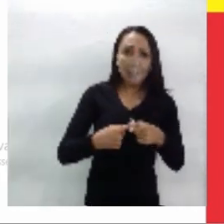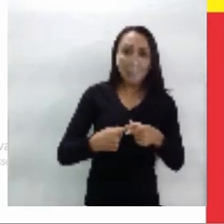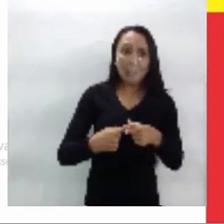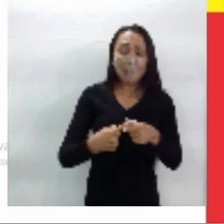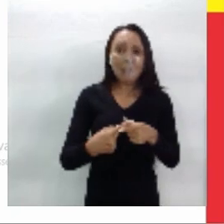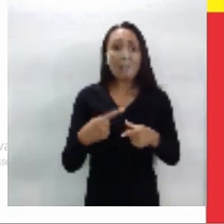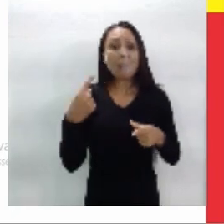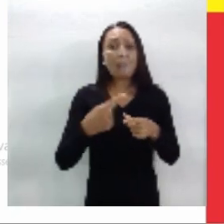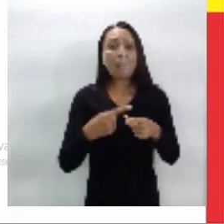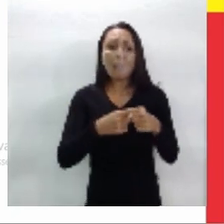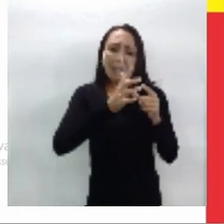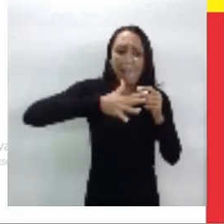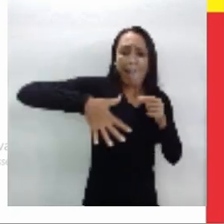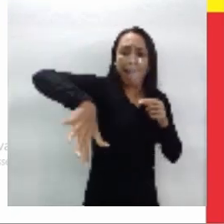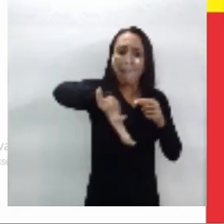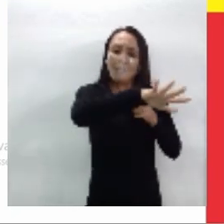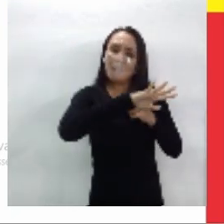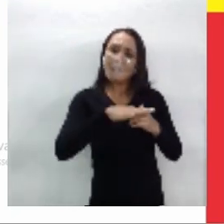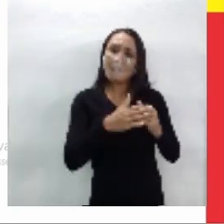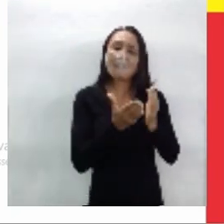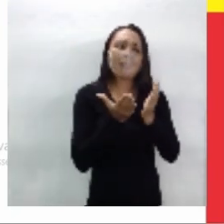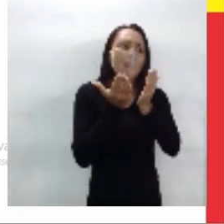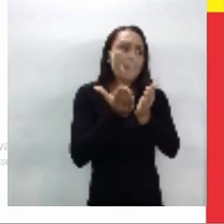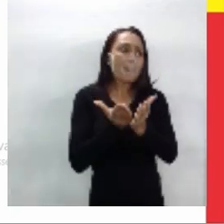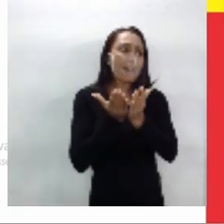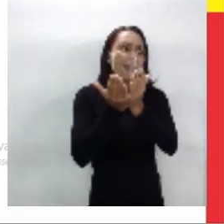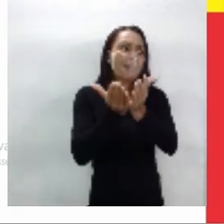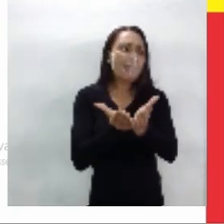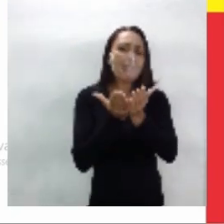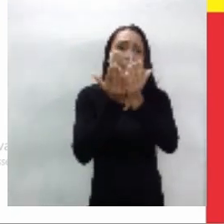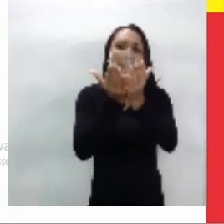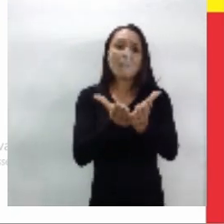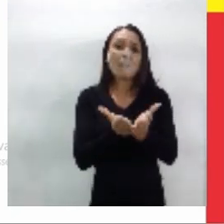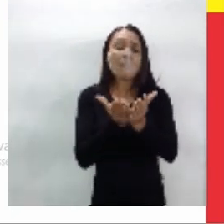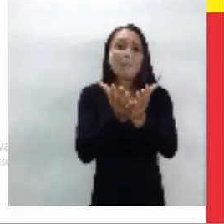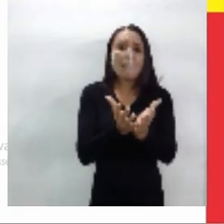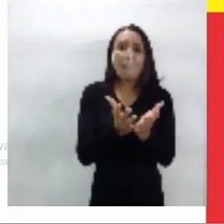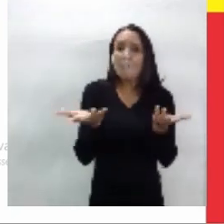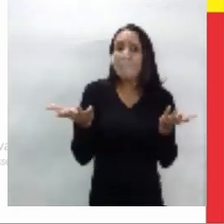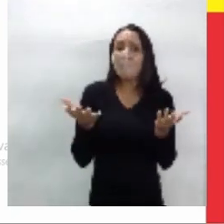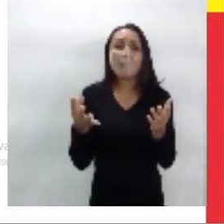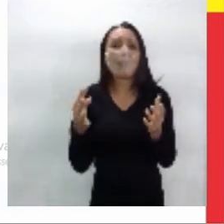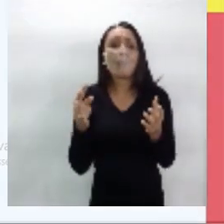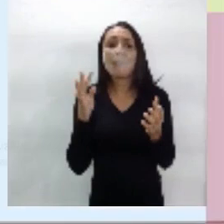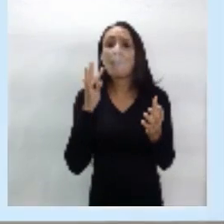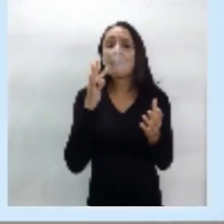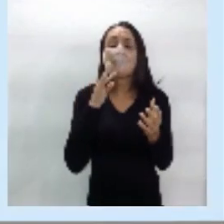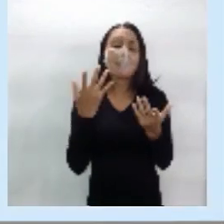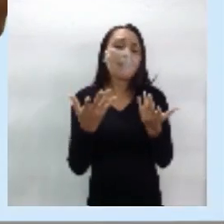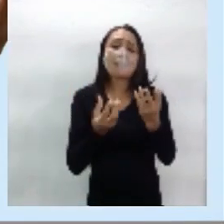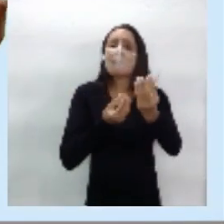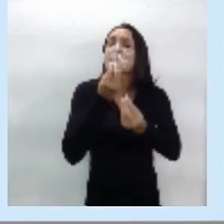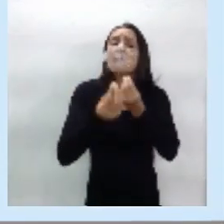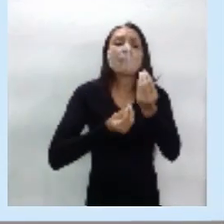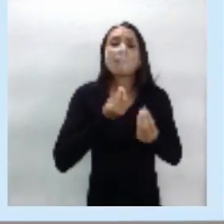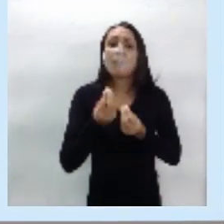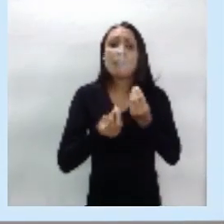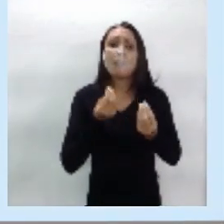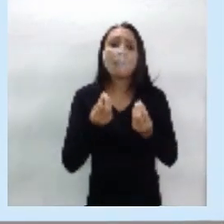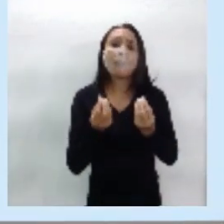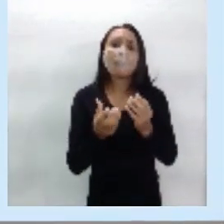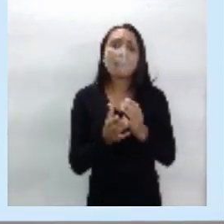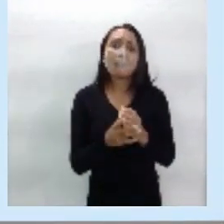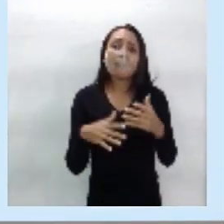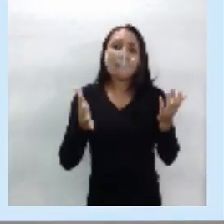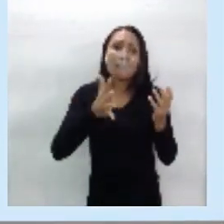que a expansão marítima ela se dá com essa questão,